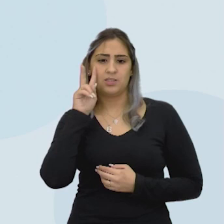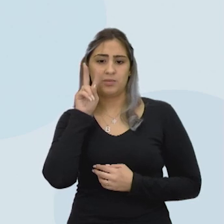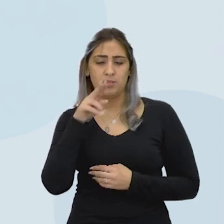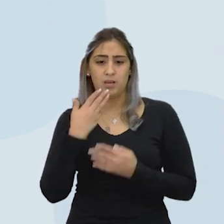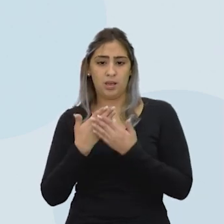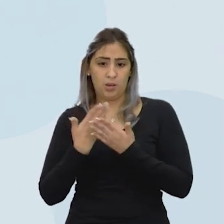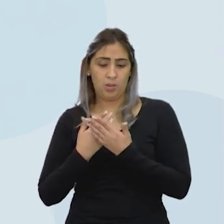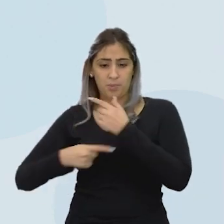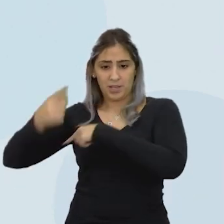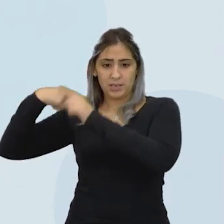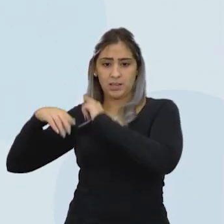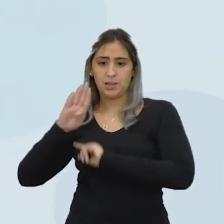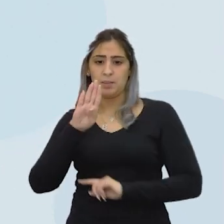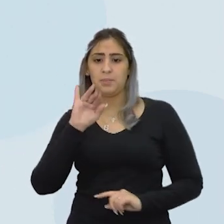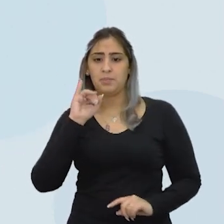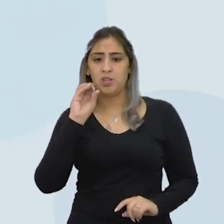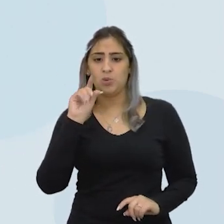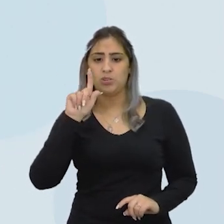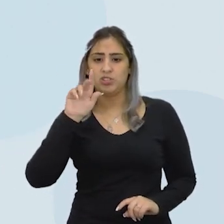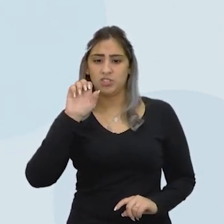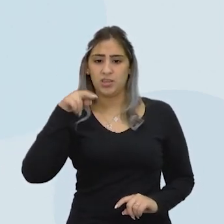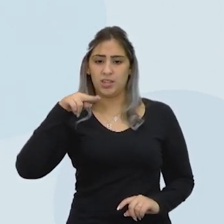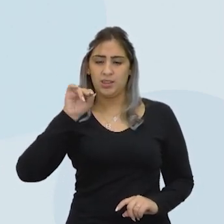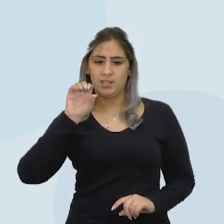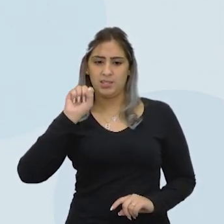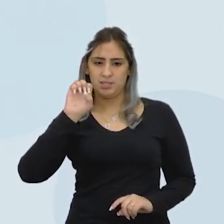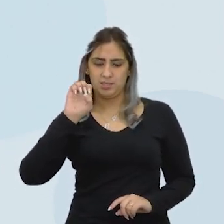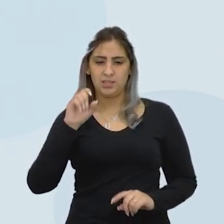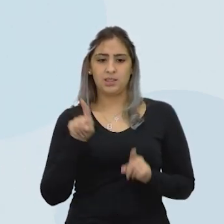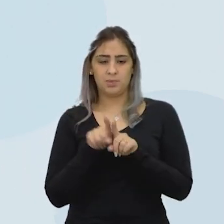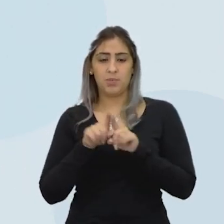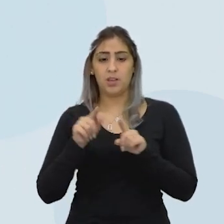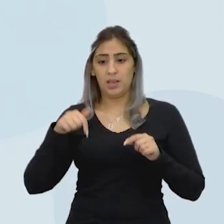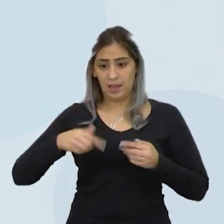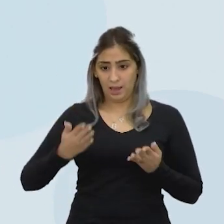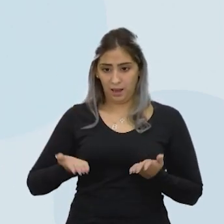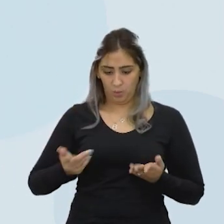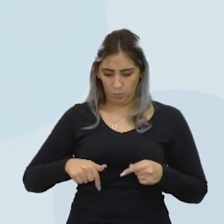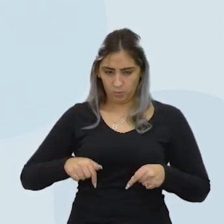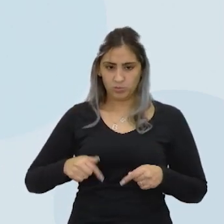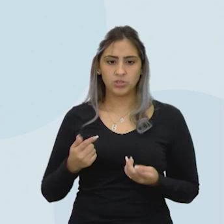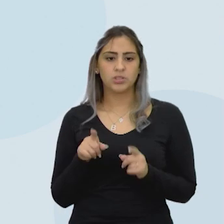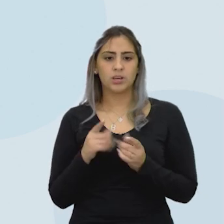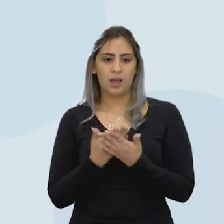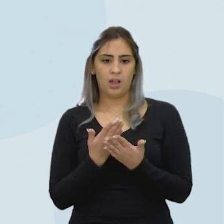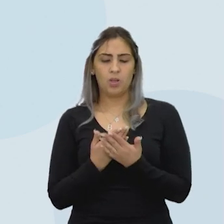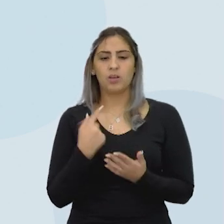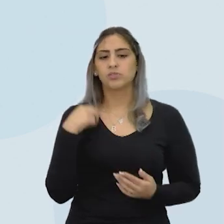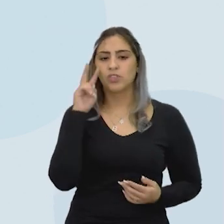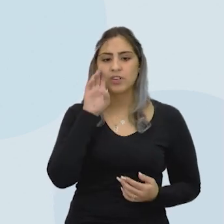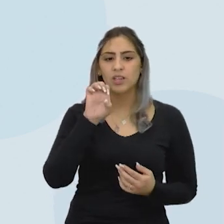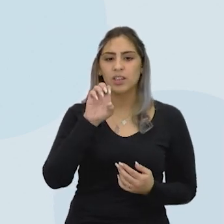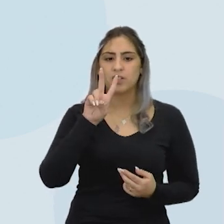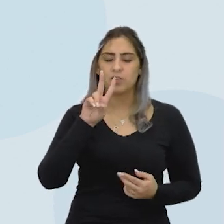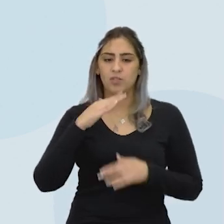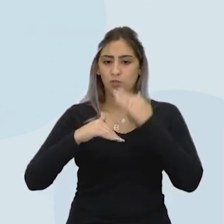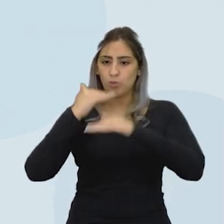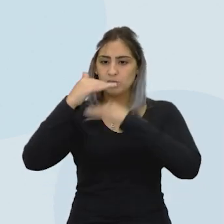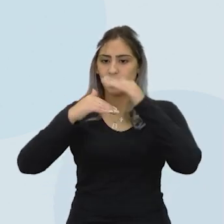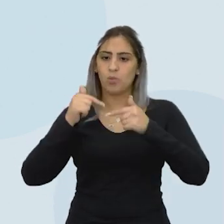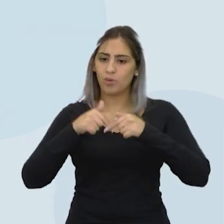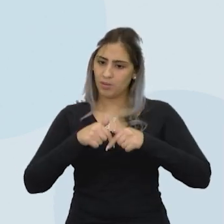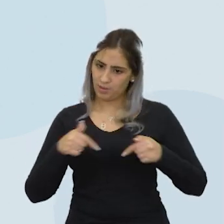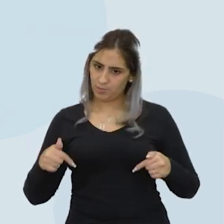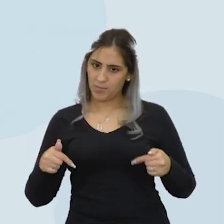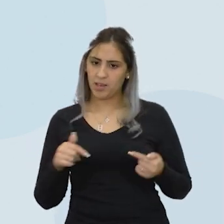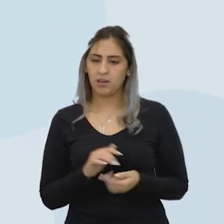e na aula de hoje a gente vai ver sobre a evolução química e a gente vai ressaltar principalmente os cientistas daquela época,